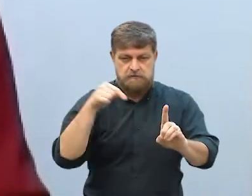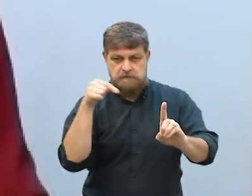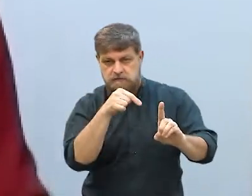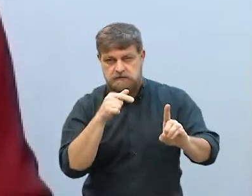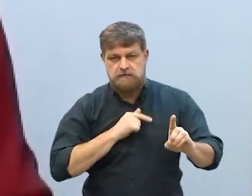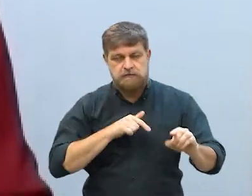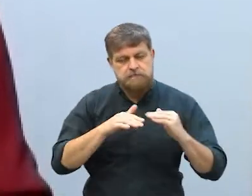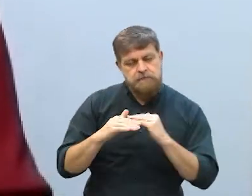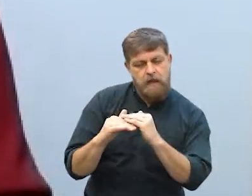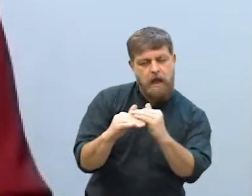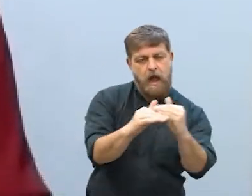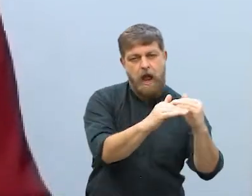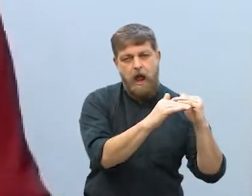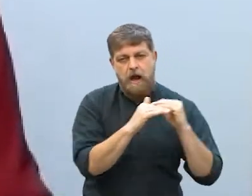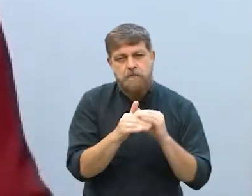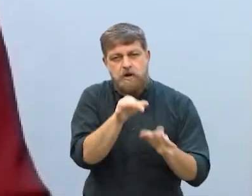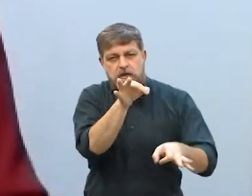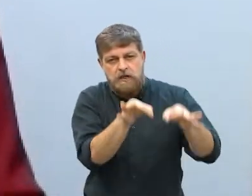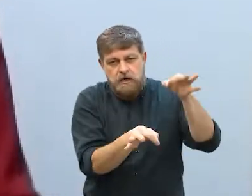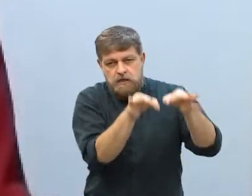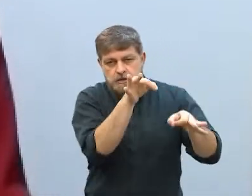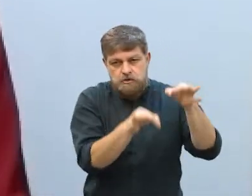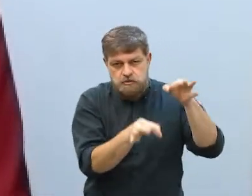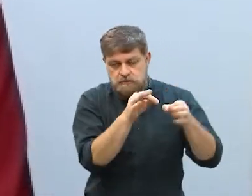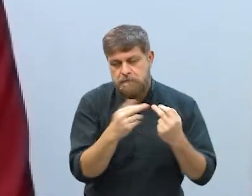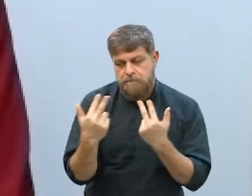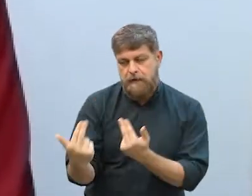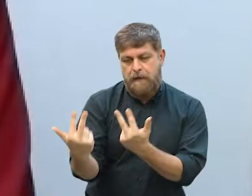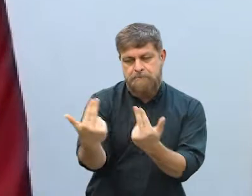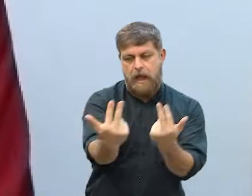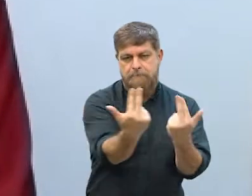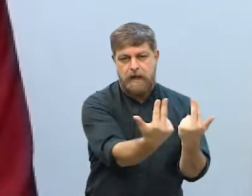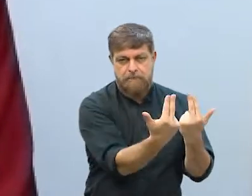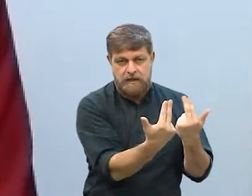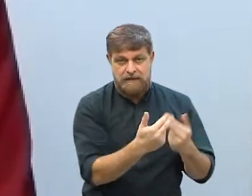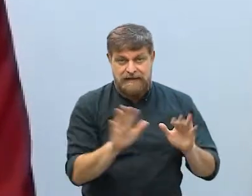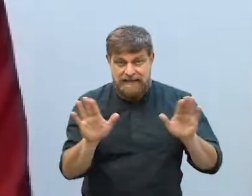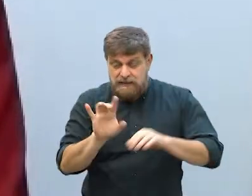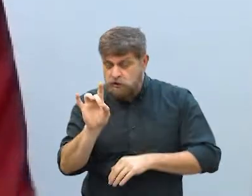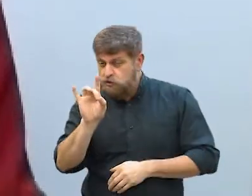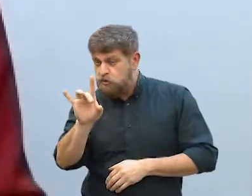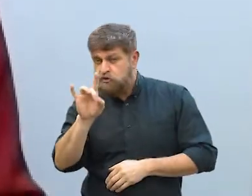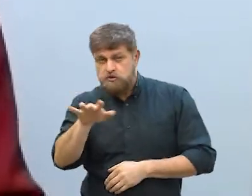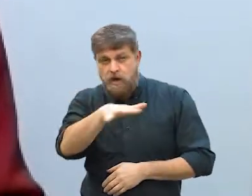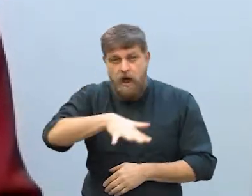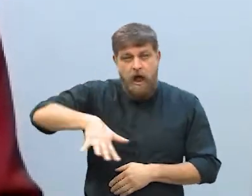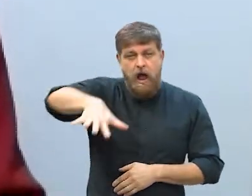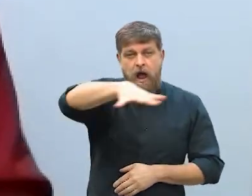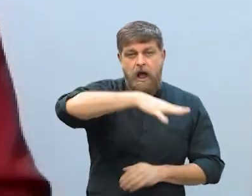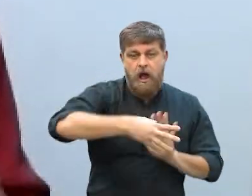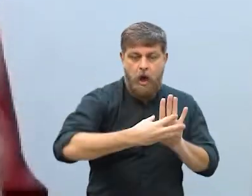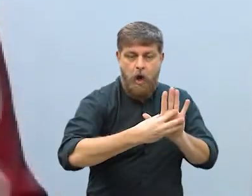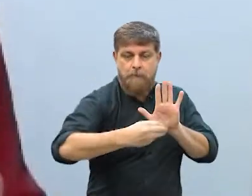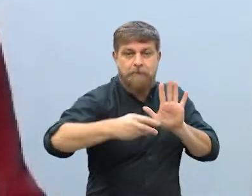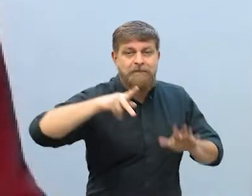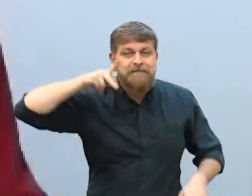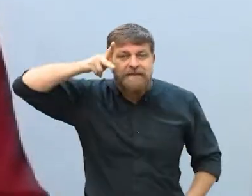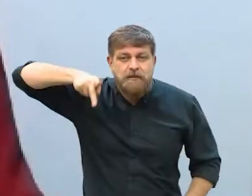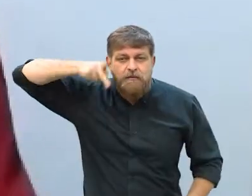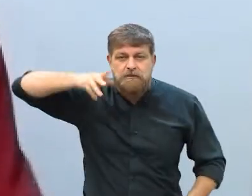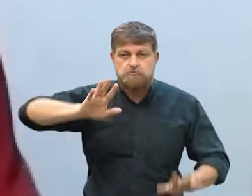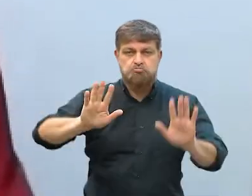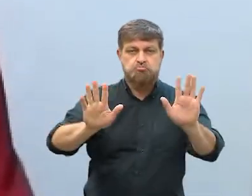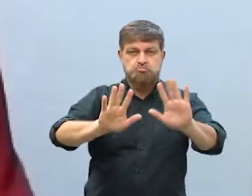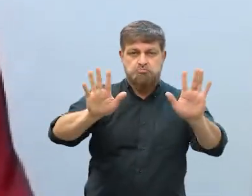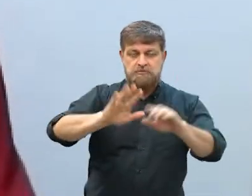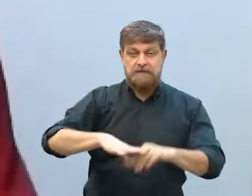mais harmônica, que seja mais justa, mais igualitária, mas não só a partir de um modelo político, mas a partir